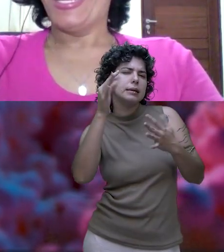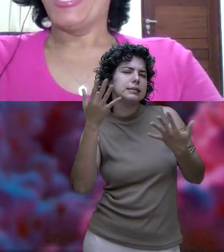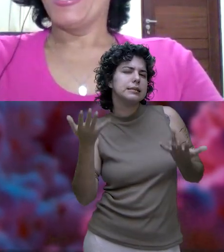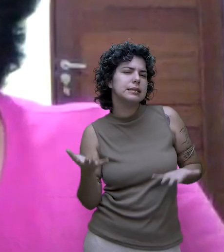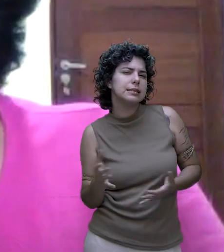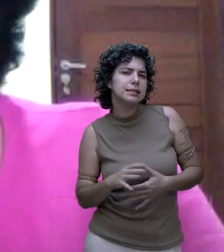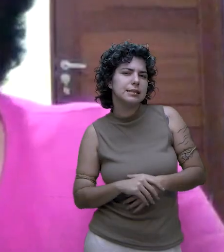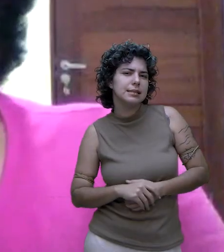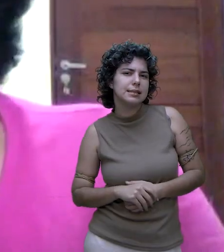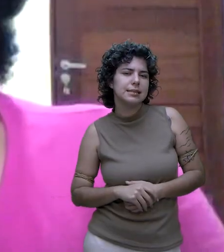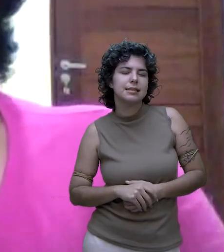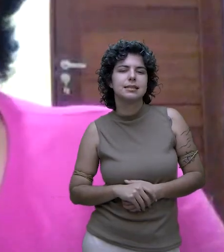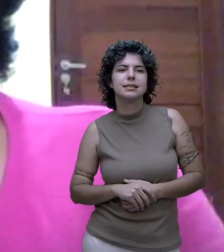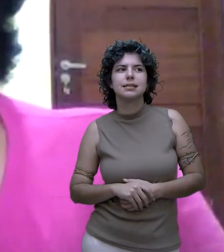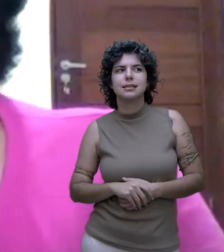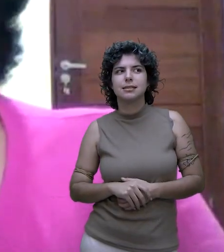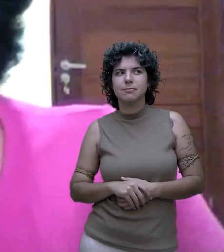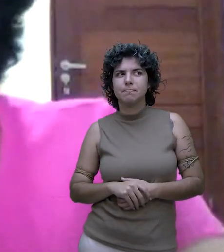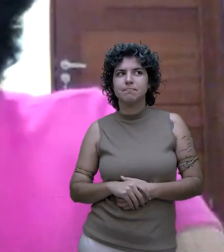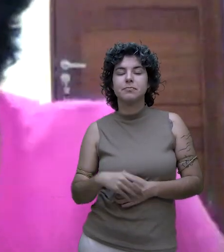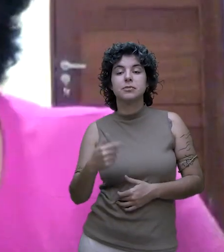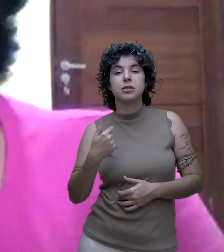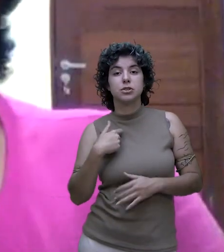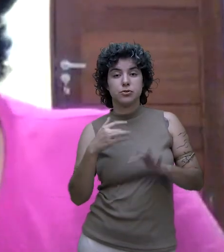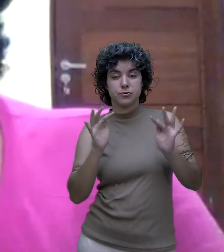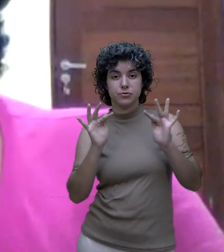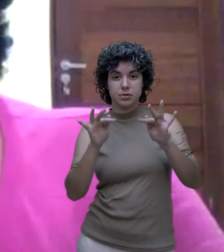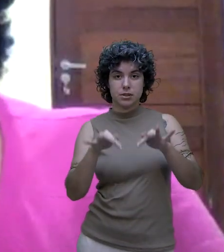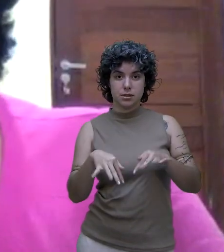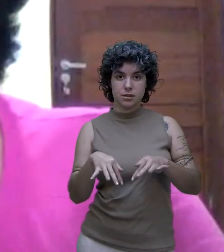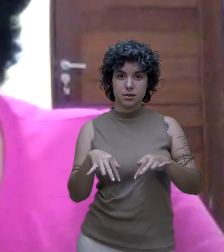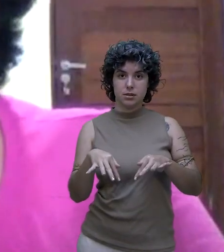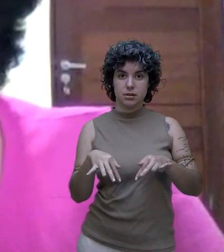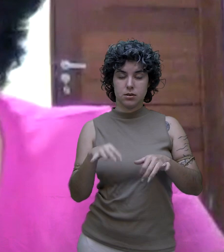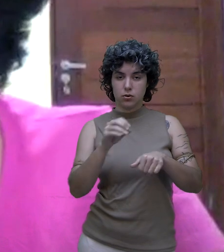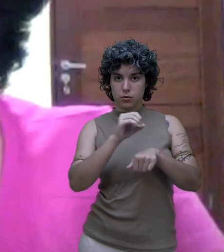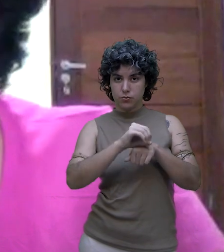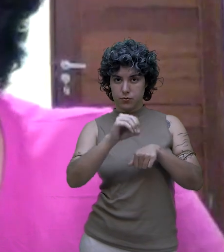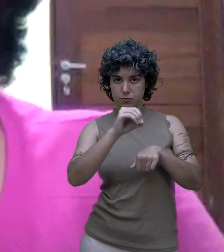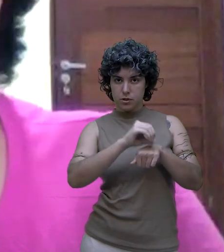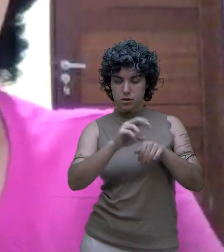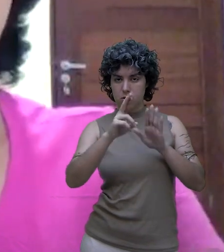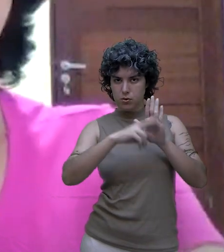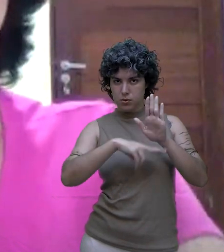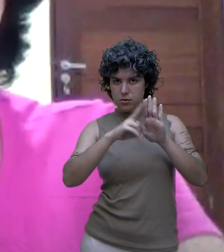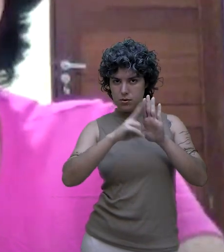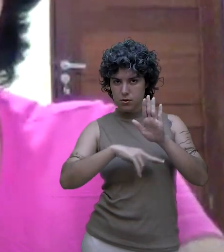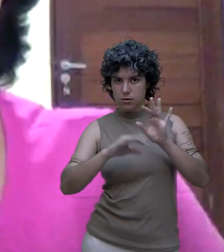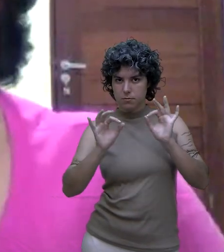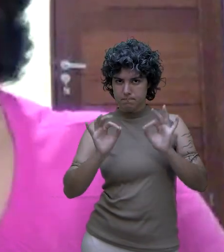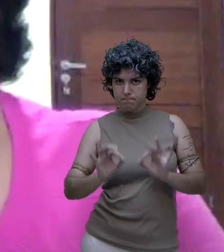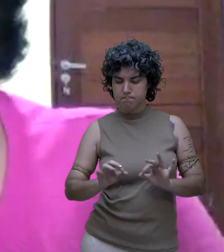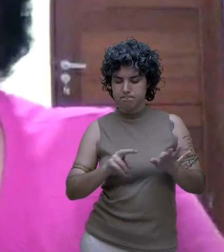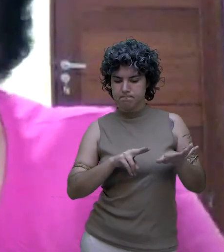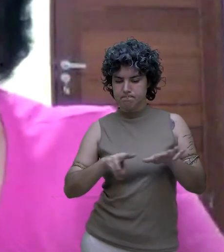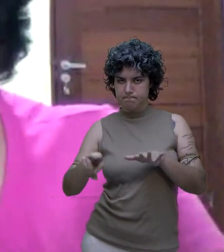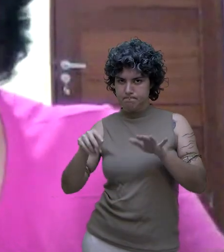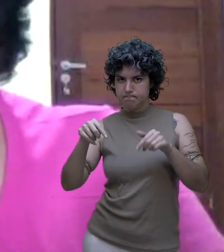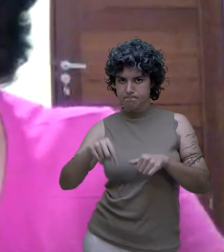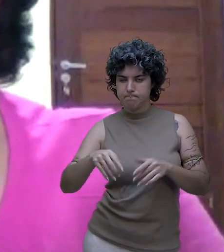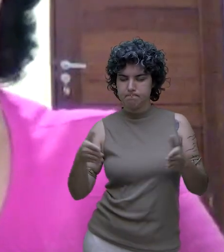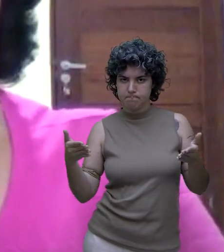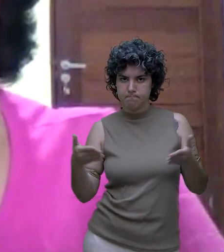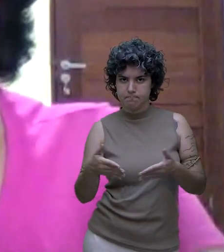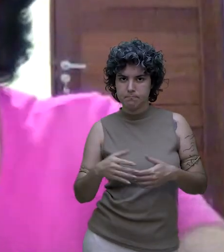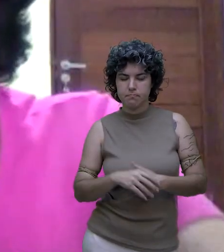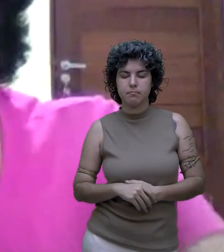esperar? Eu estou finalizando a oficina de roteiro, né, essa semana, que foi